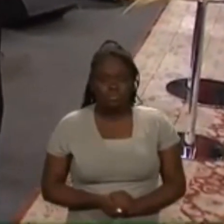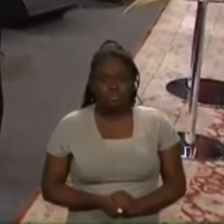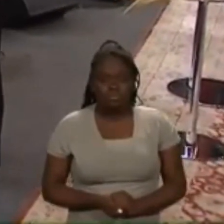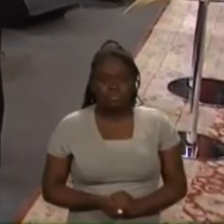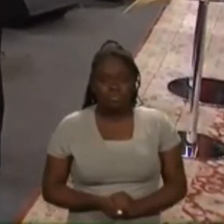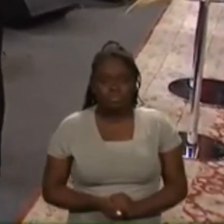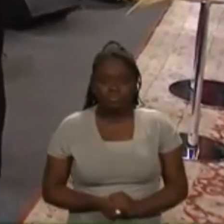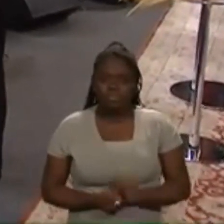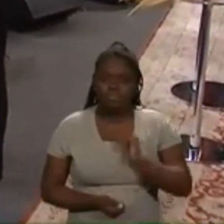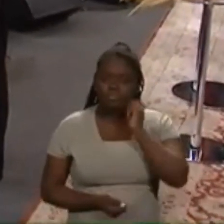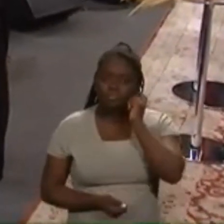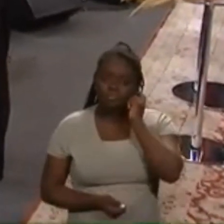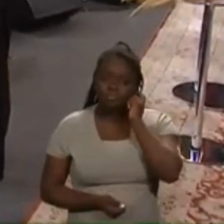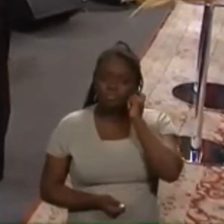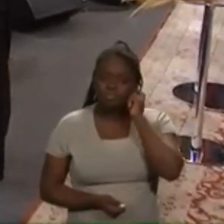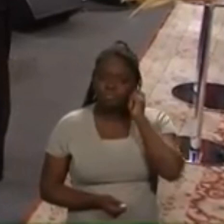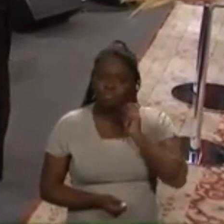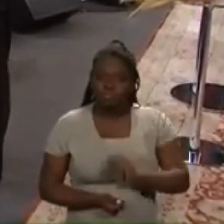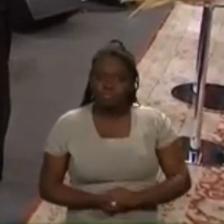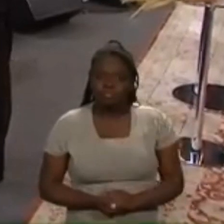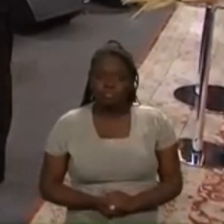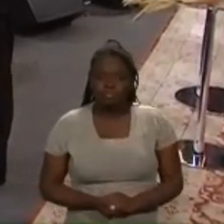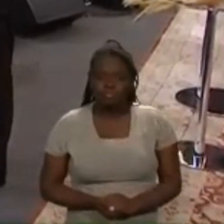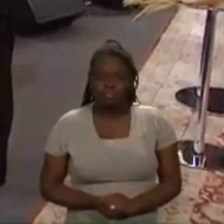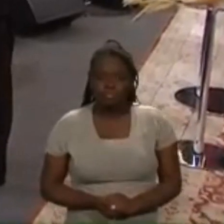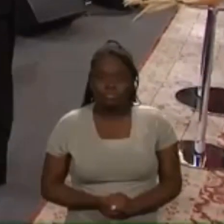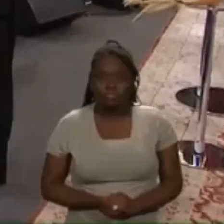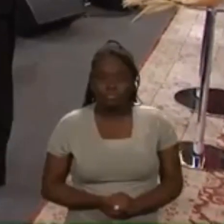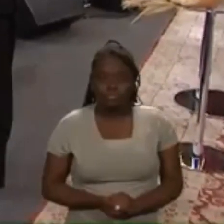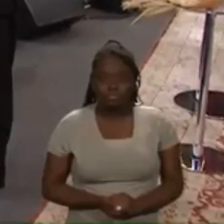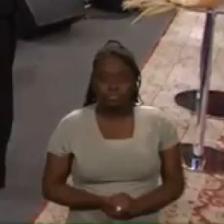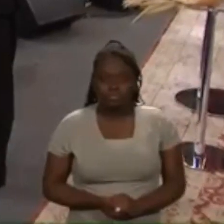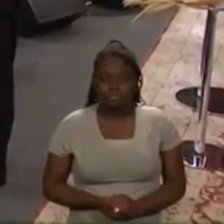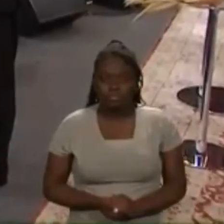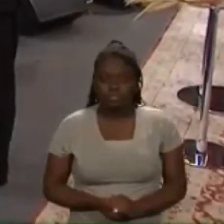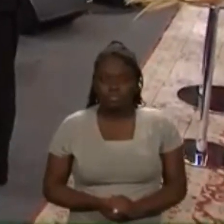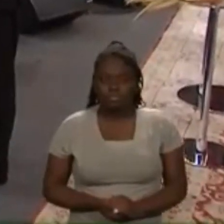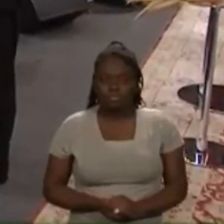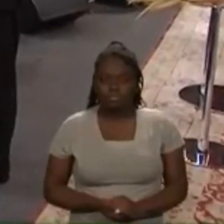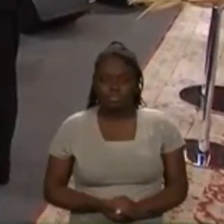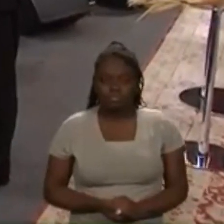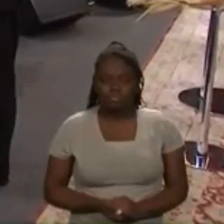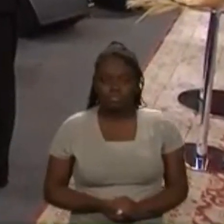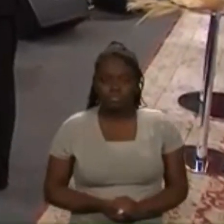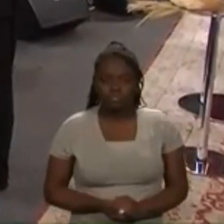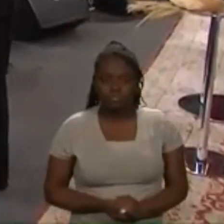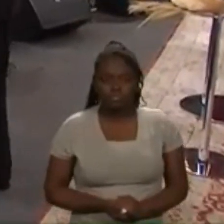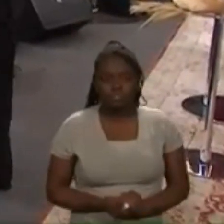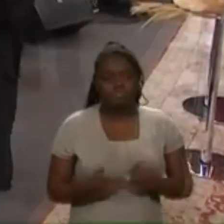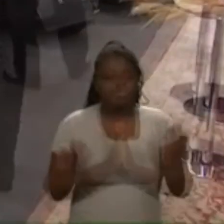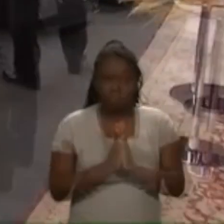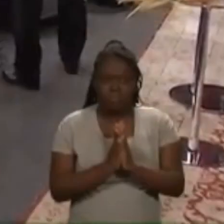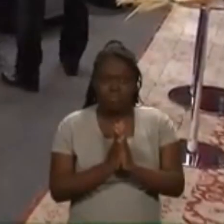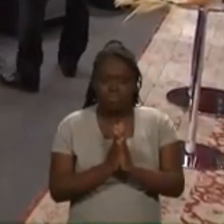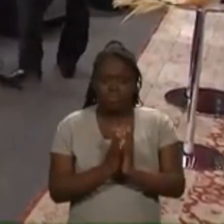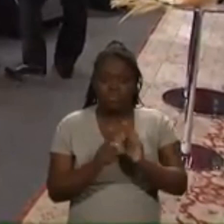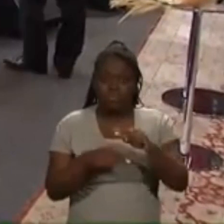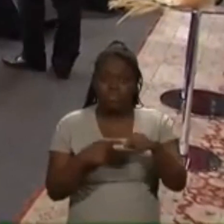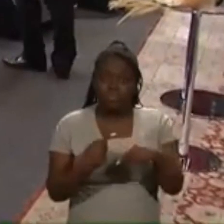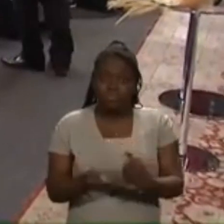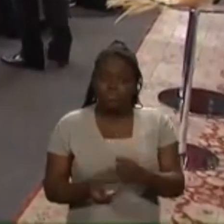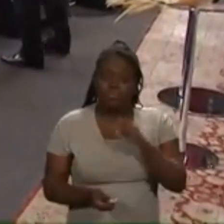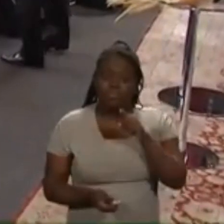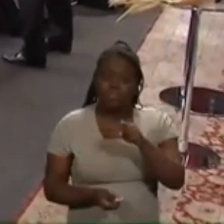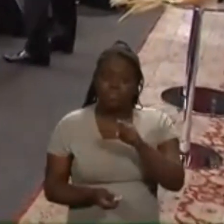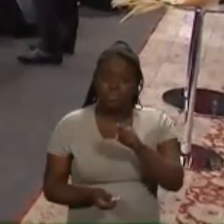de julho de 1972, durante a minha posse como pastor da Igreja Batista da Lagoinha.